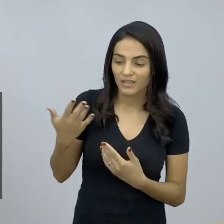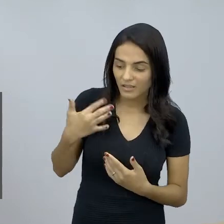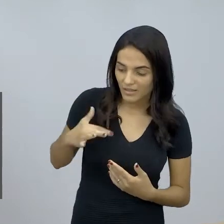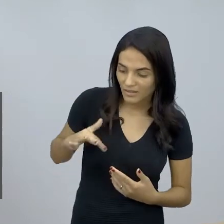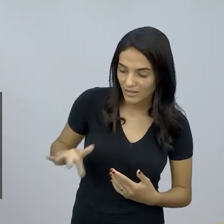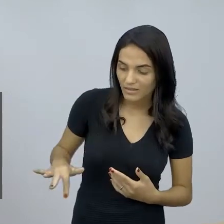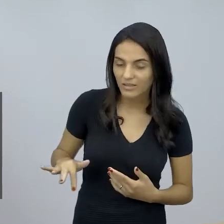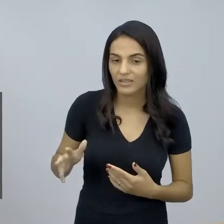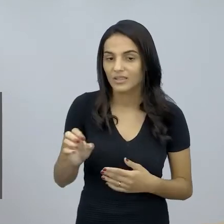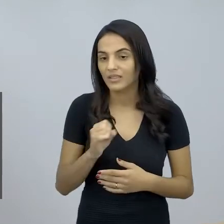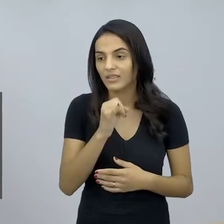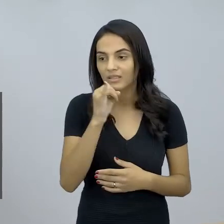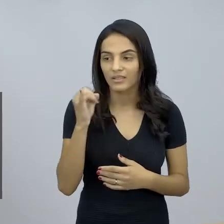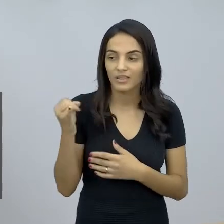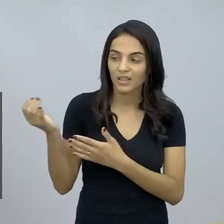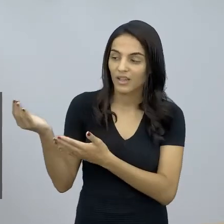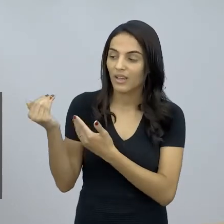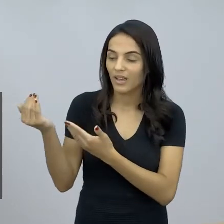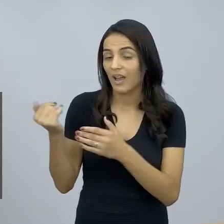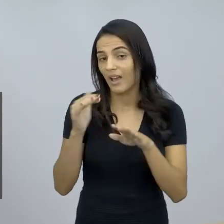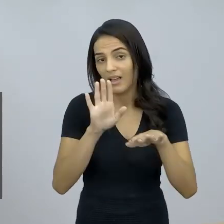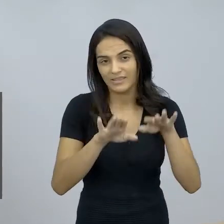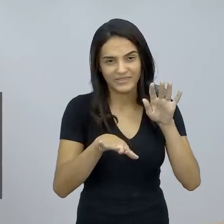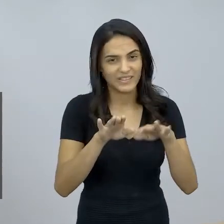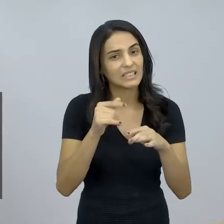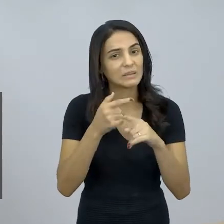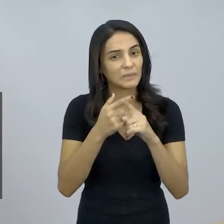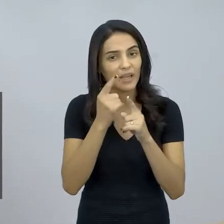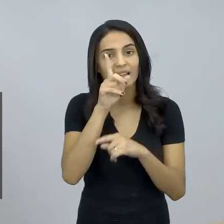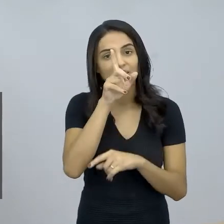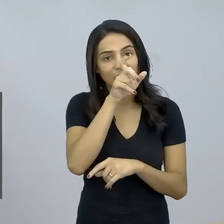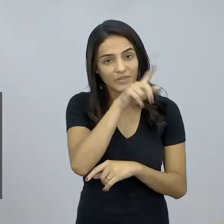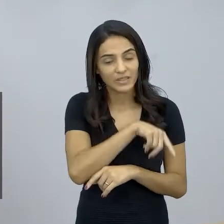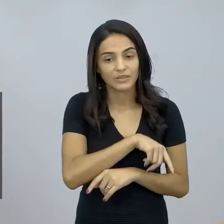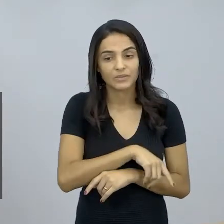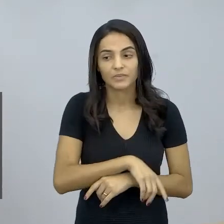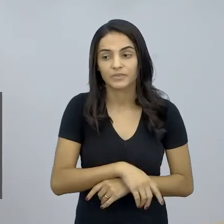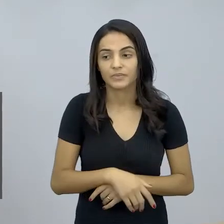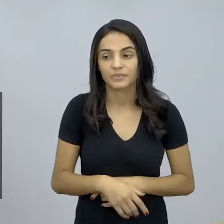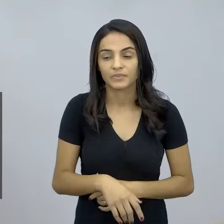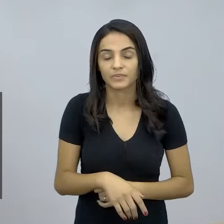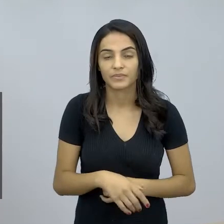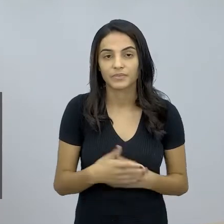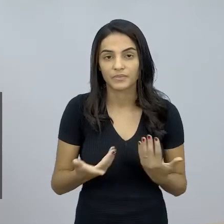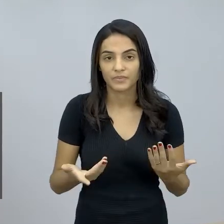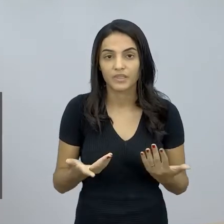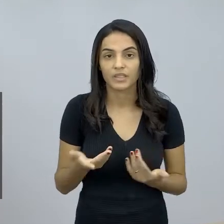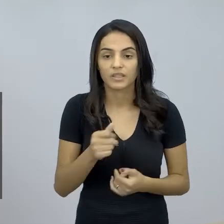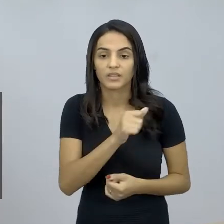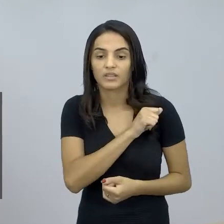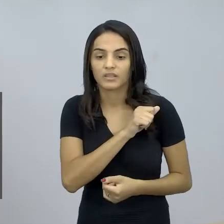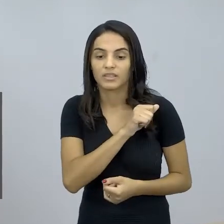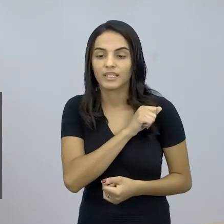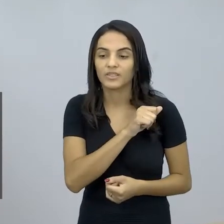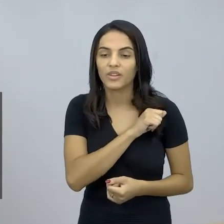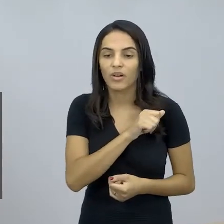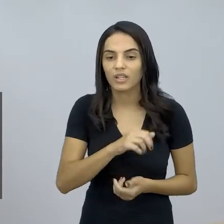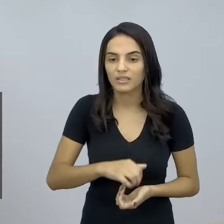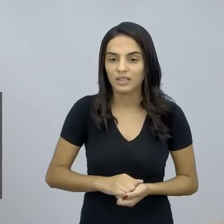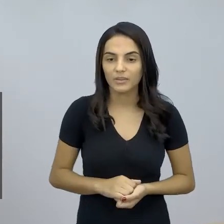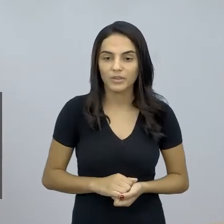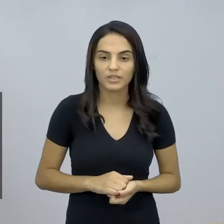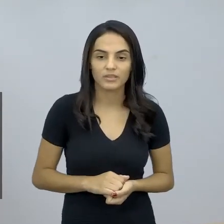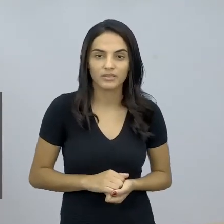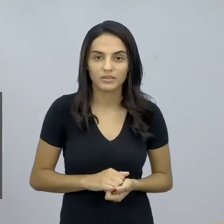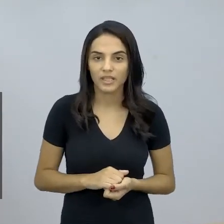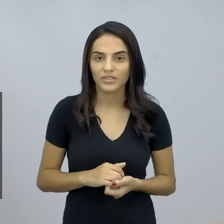se chegou na adolescência, às vezes é um pouco mais complicado. E cabe a todos os estudantes que não têm deficiência, é